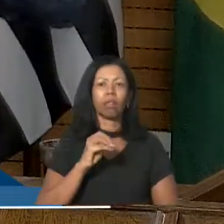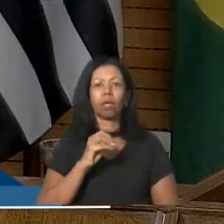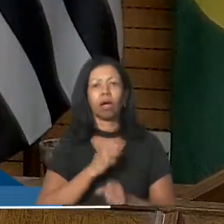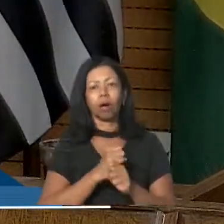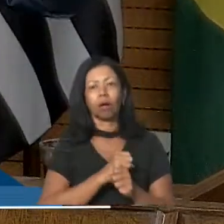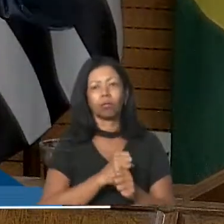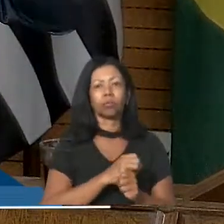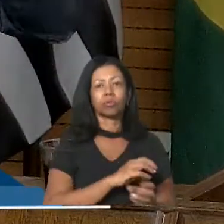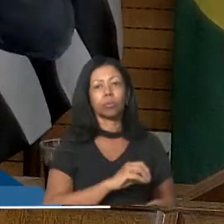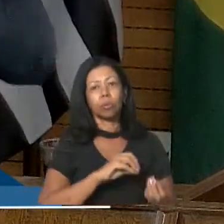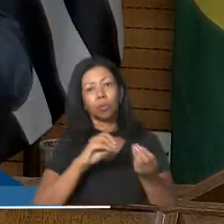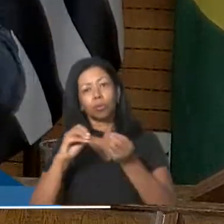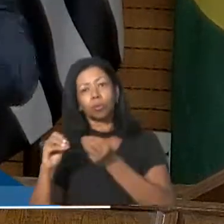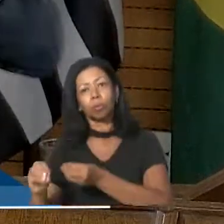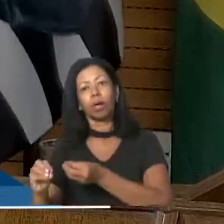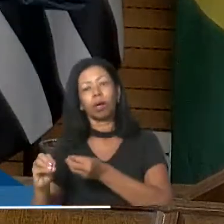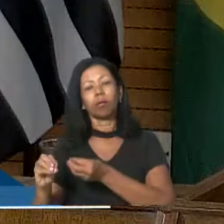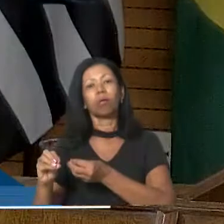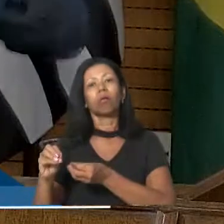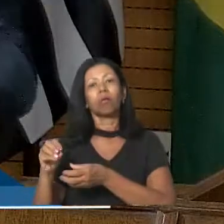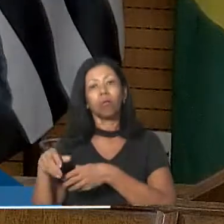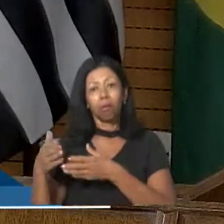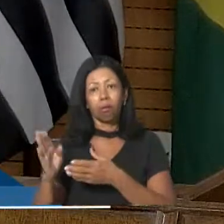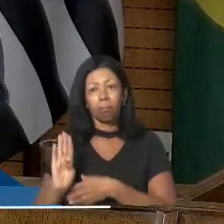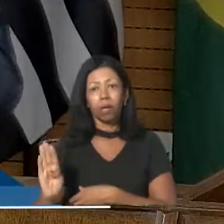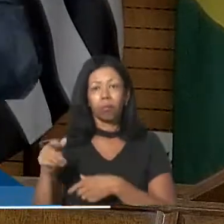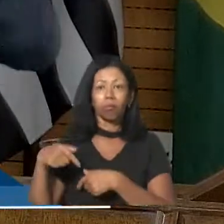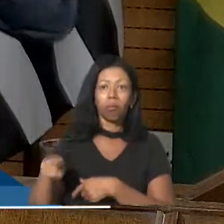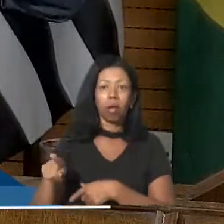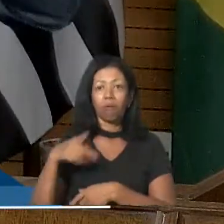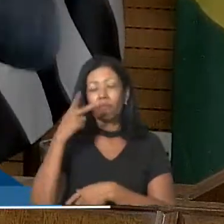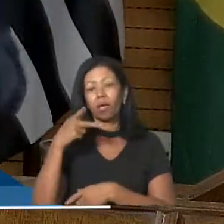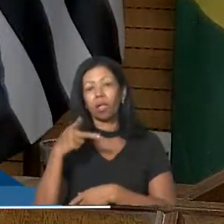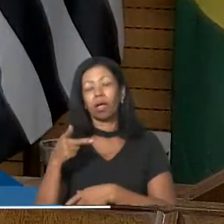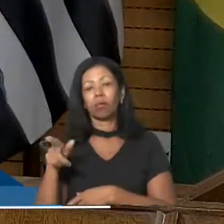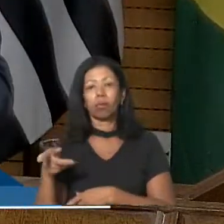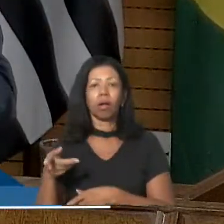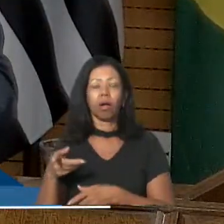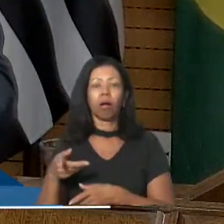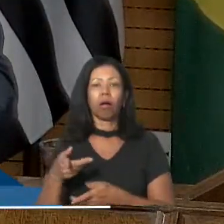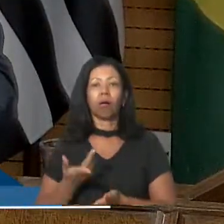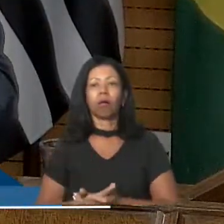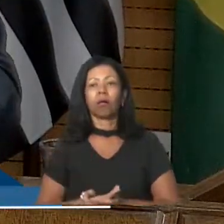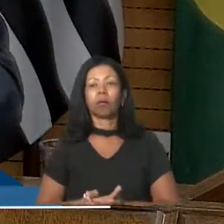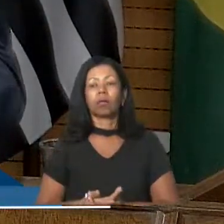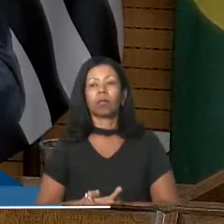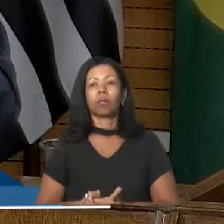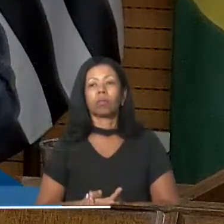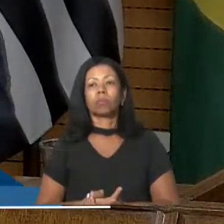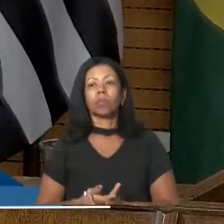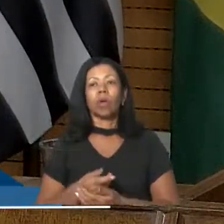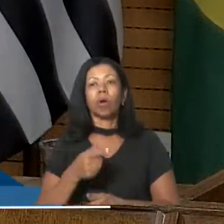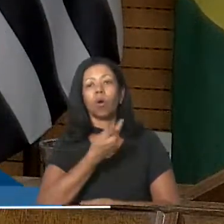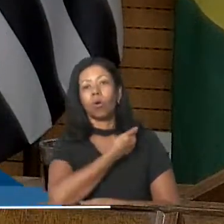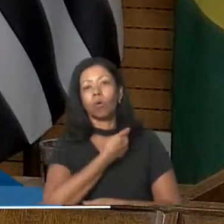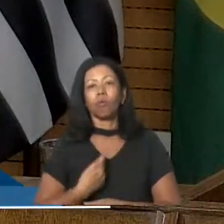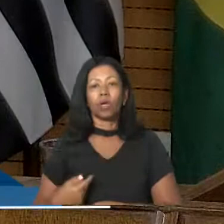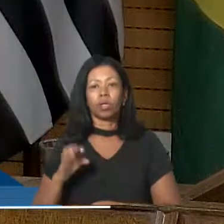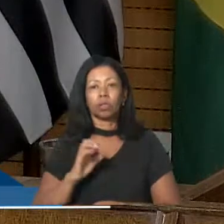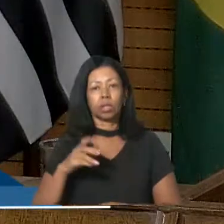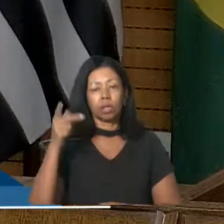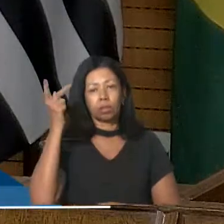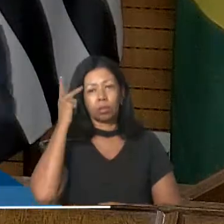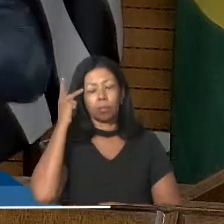que ir para um outro bairro, falaram lá, estou revitalizando o governo do Estado. Mentira! O governo do Estado de São Paulo está preocupado